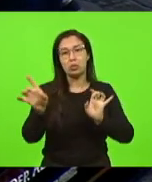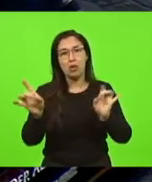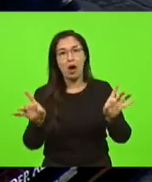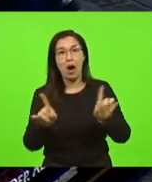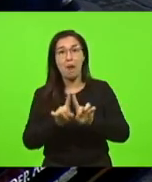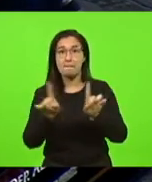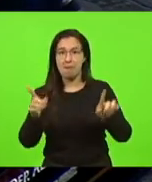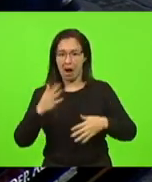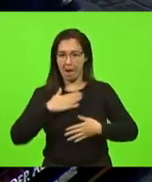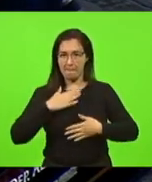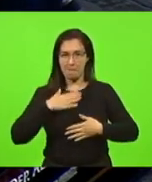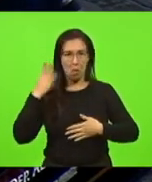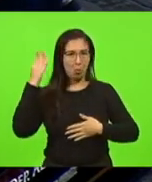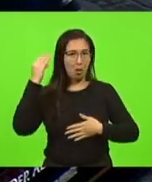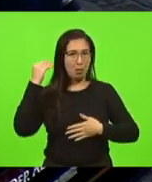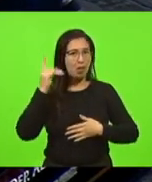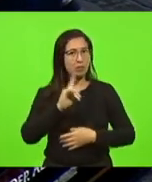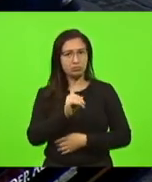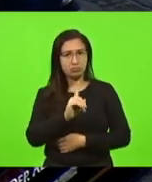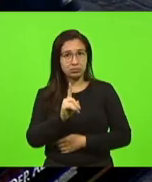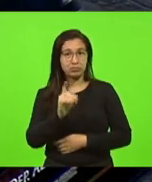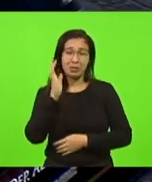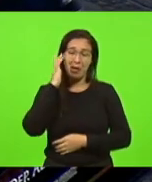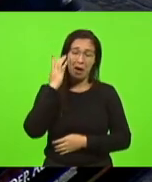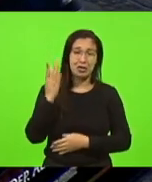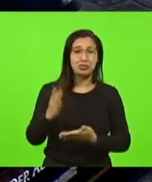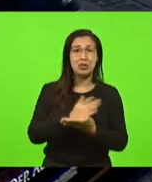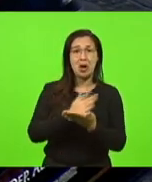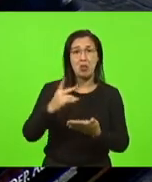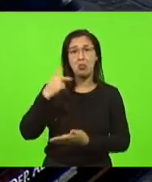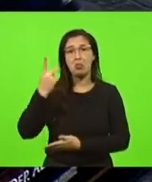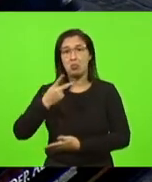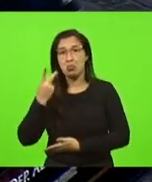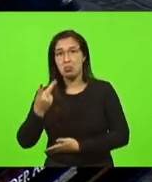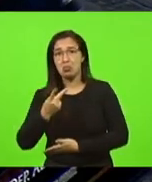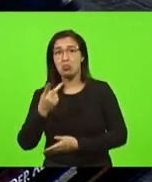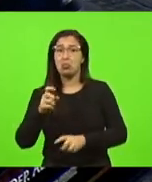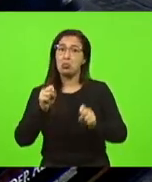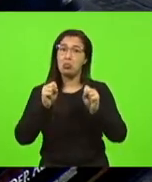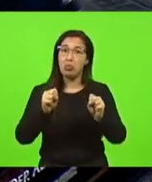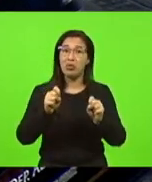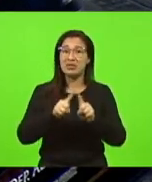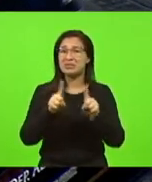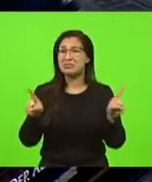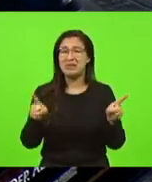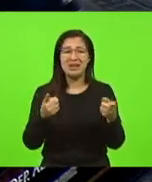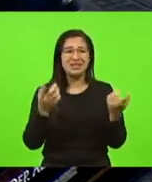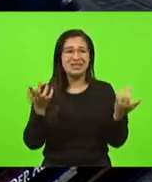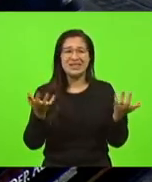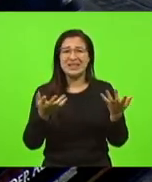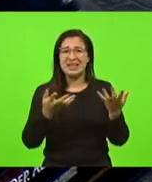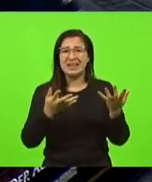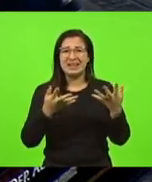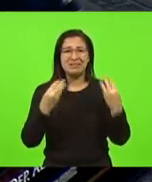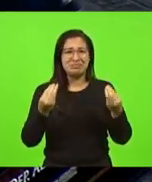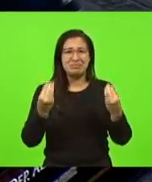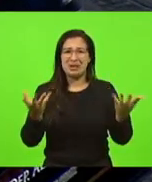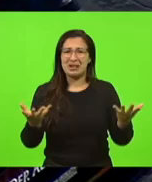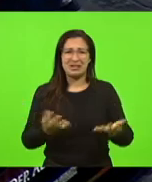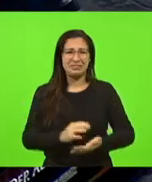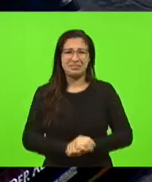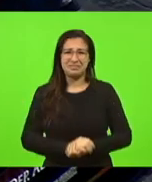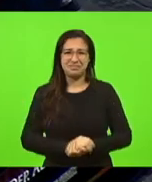meu ouvido. Eu não sei se algum parlamentar aqui já passou por isso, mas está sendo, assim, um absurdo o que eu